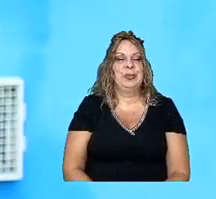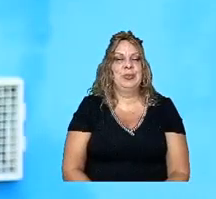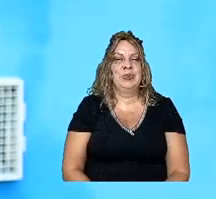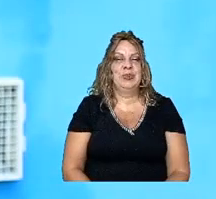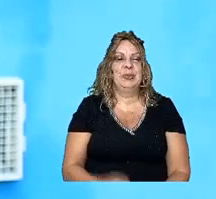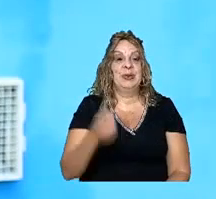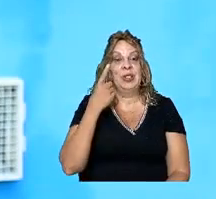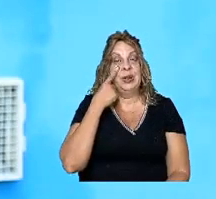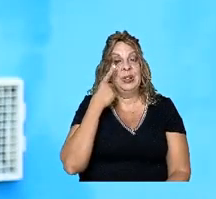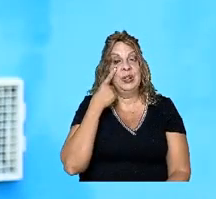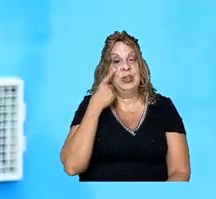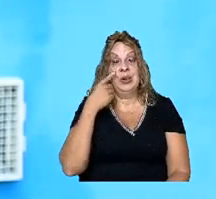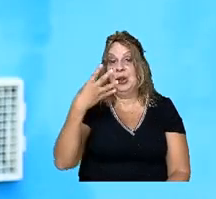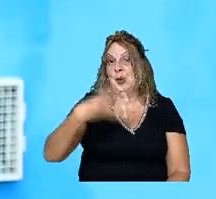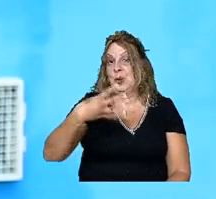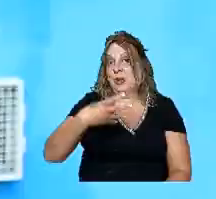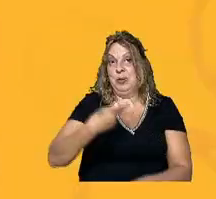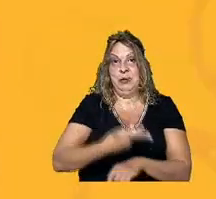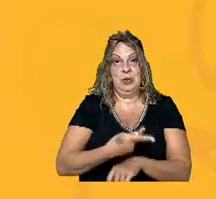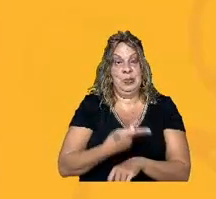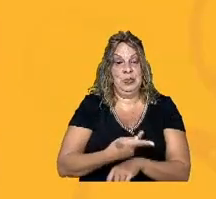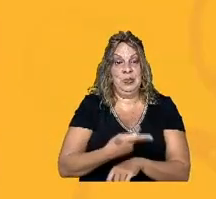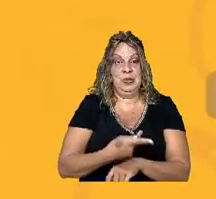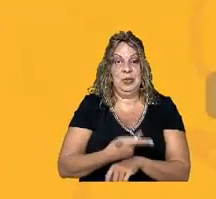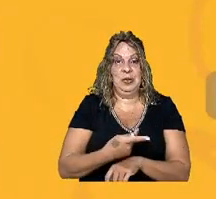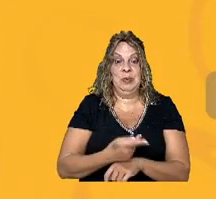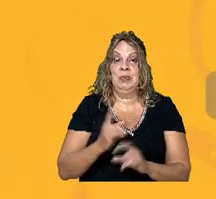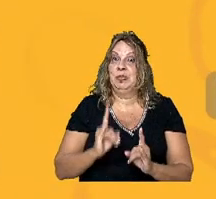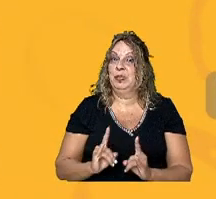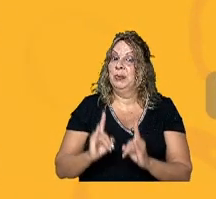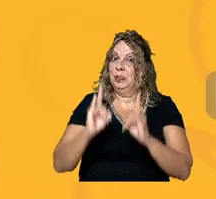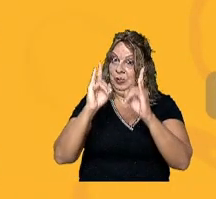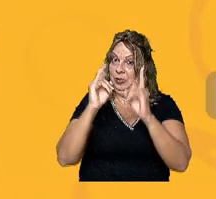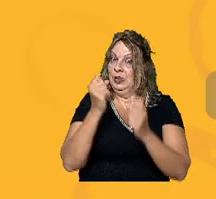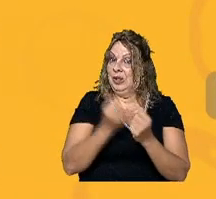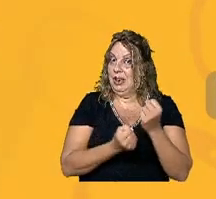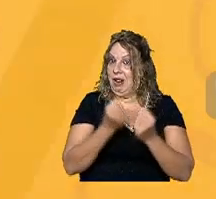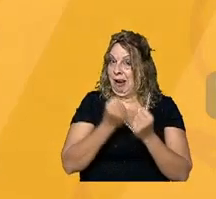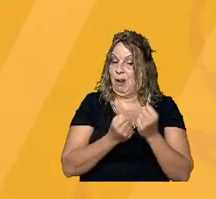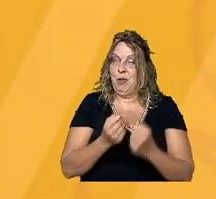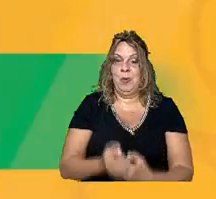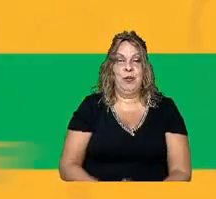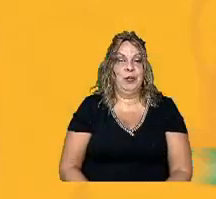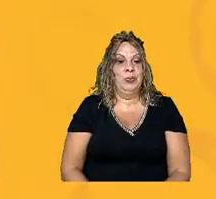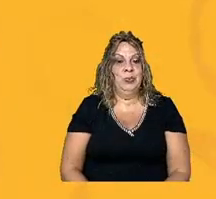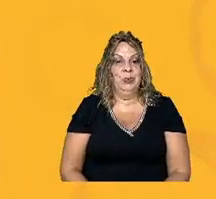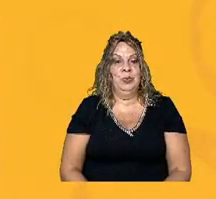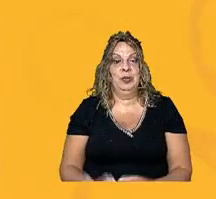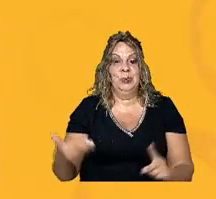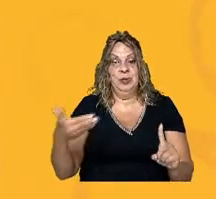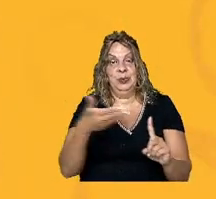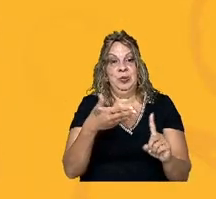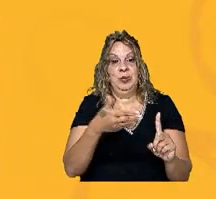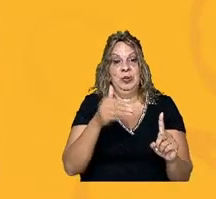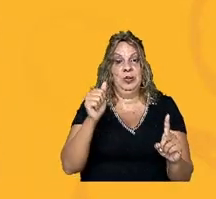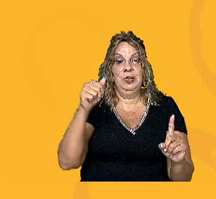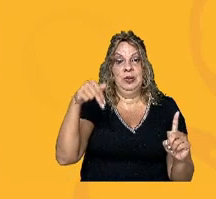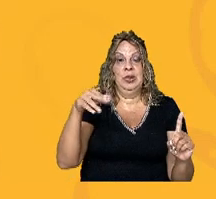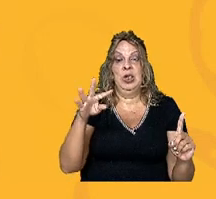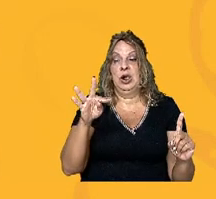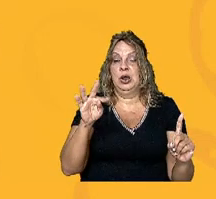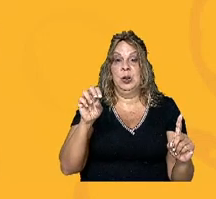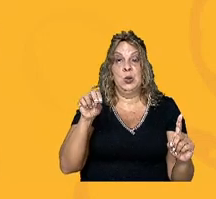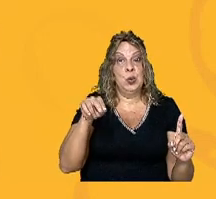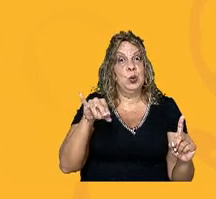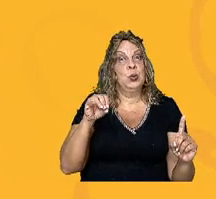Olha só, gente, o quarto mega prêmio do Caju Cap, um apartamento com um carrão na garagem. Saiu para o seu Antônio, ele